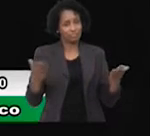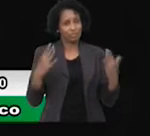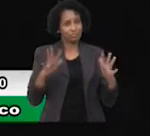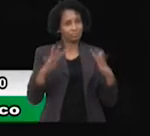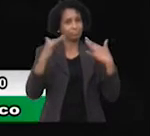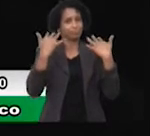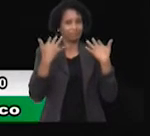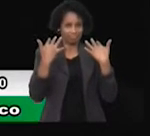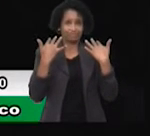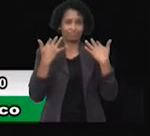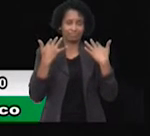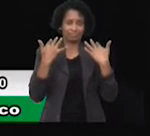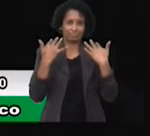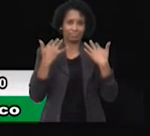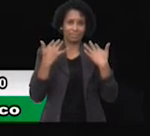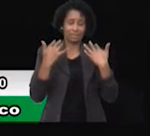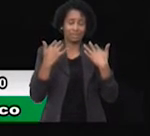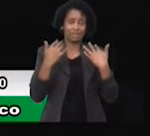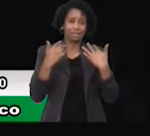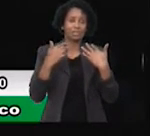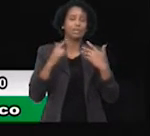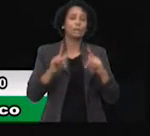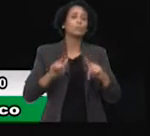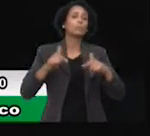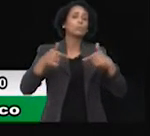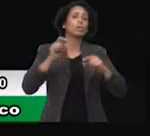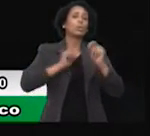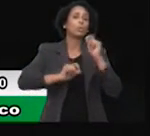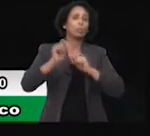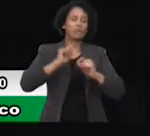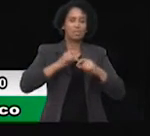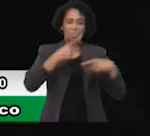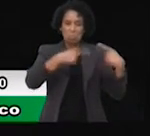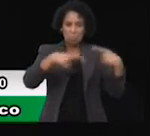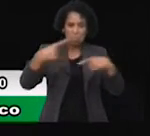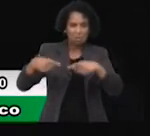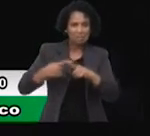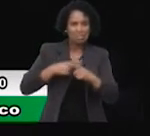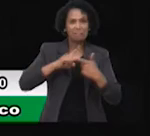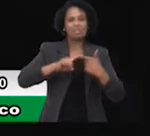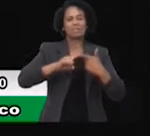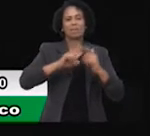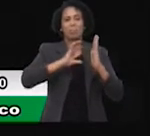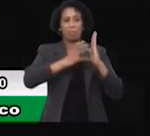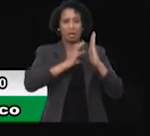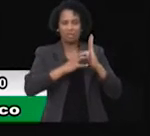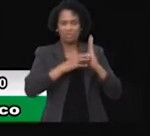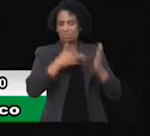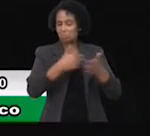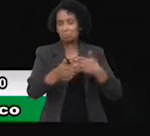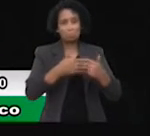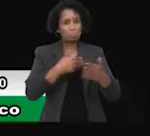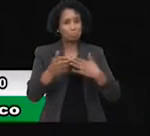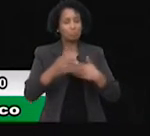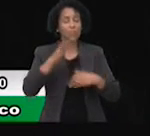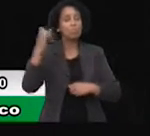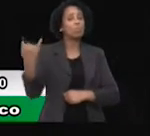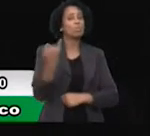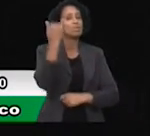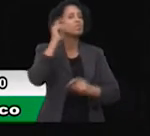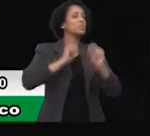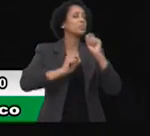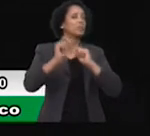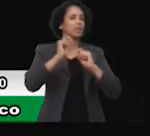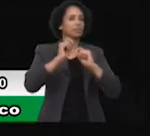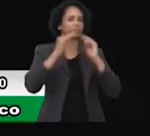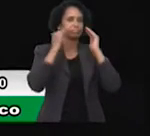tem que prevalecer, independente de questões políticas partidárias, tem que prevalecer o respeito. O respeito